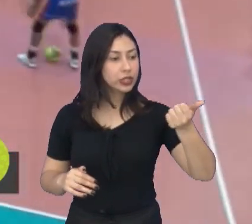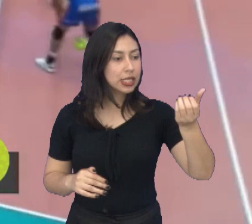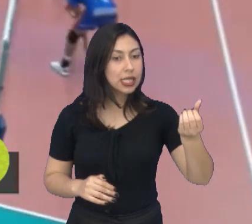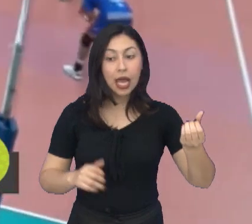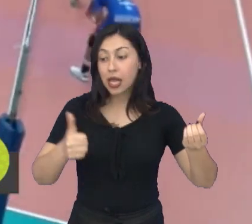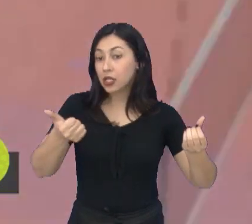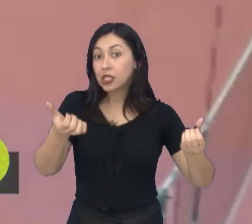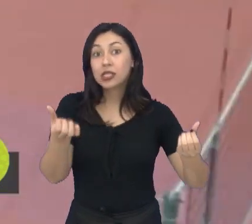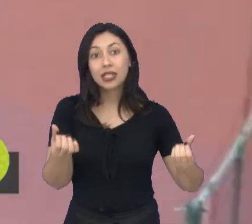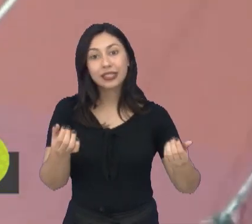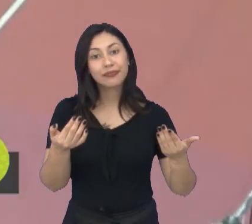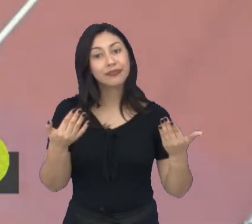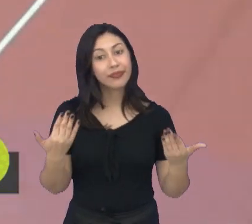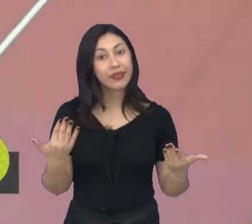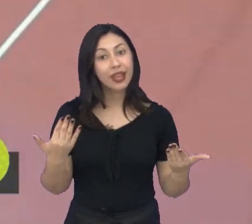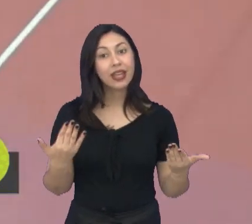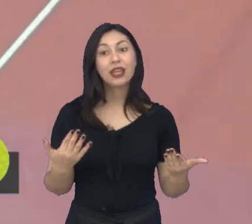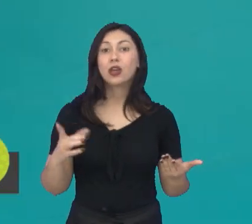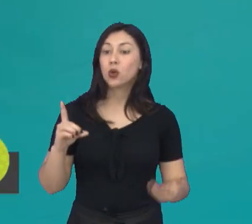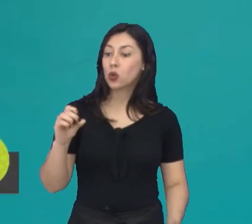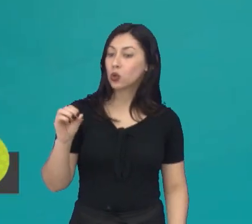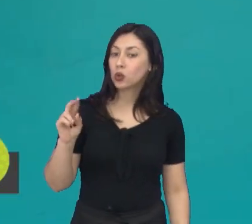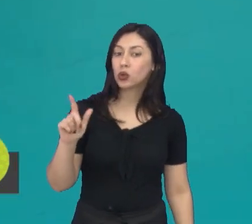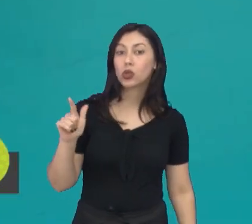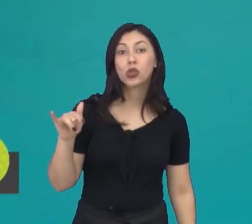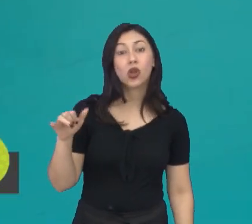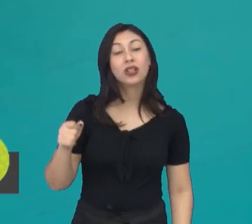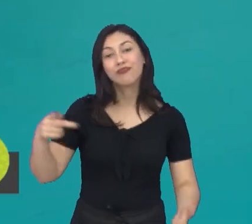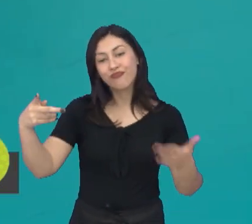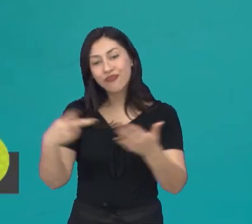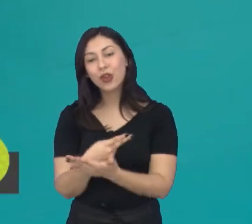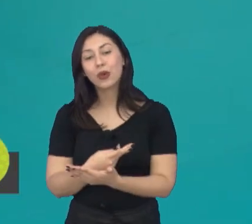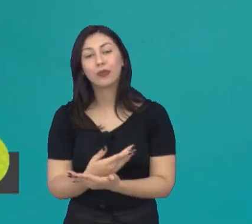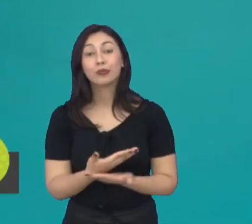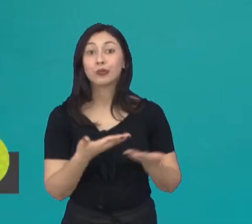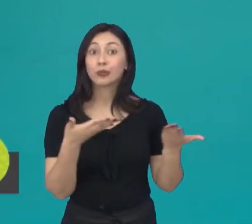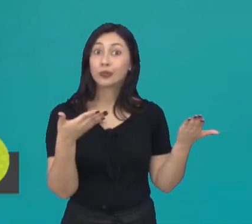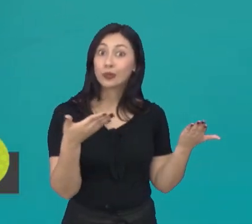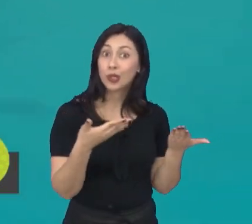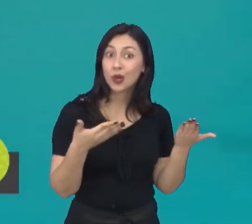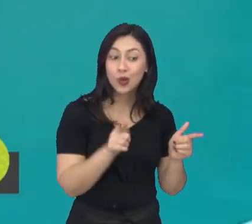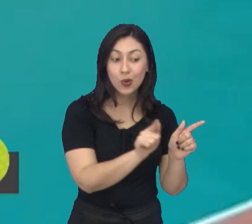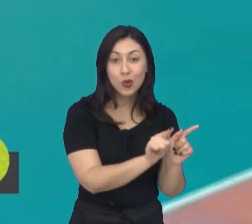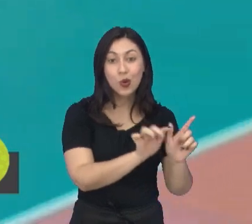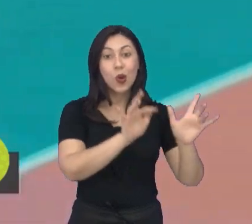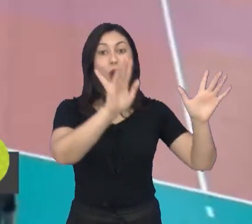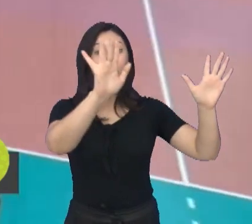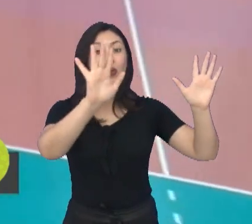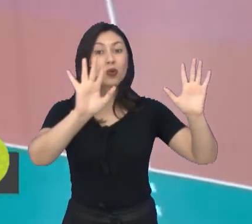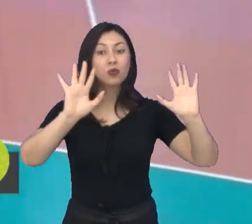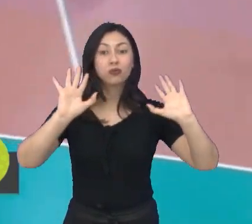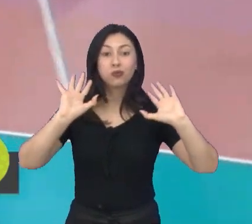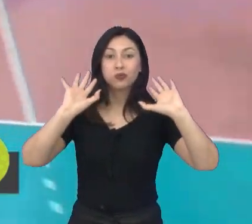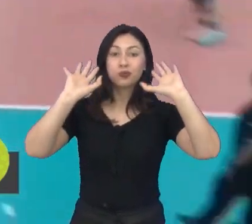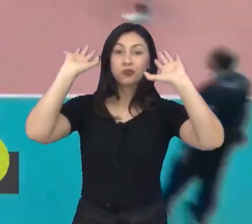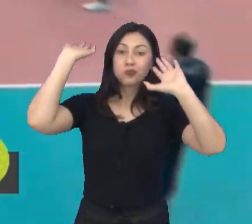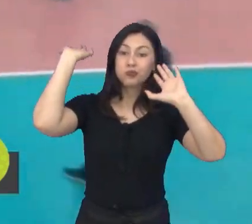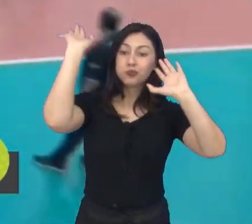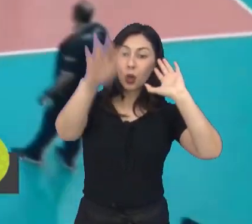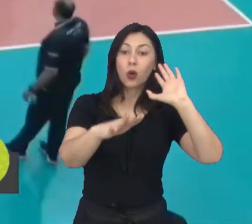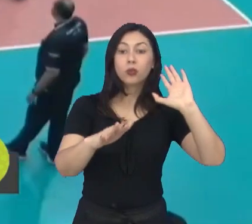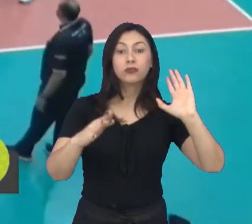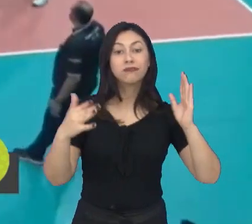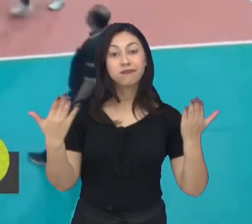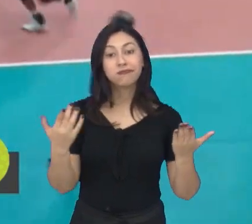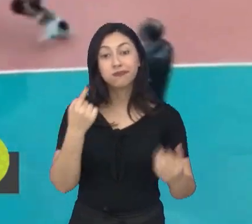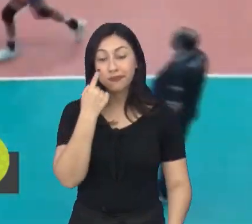no erro de saque do ponteiro do São José. Aí foi a vez do bloqueio duplo do Guarulhos aparecer e Alejandro fechou a